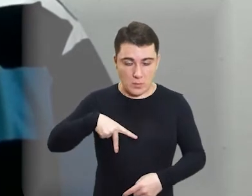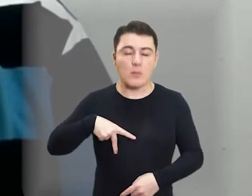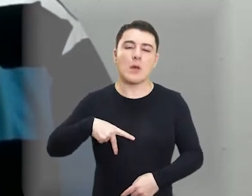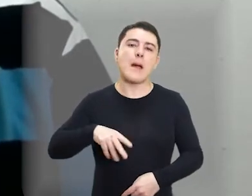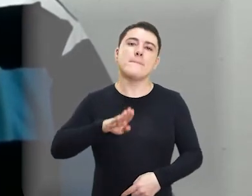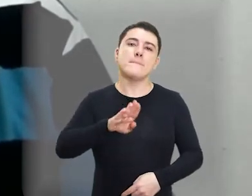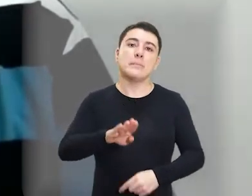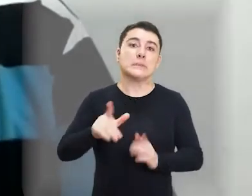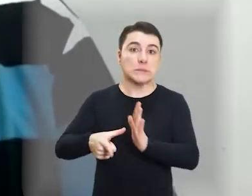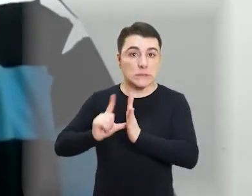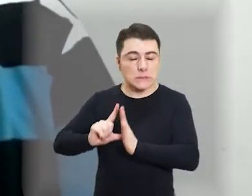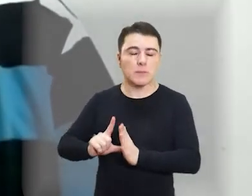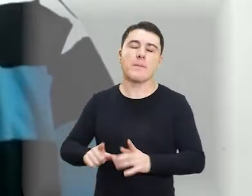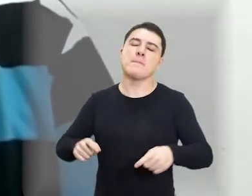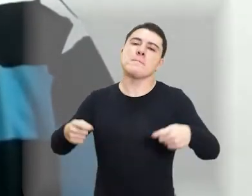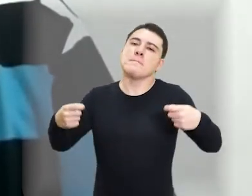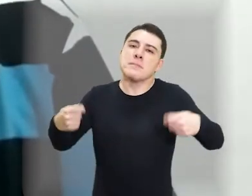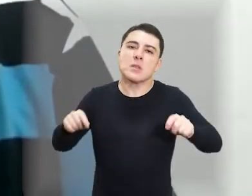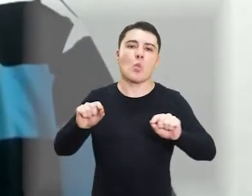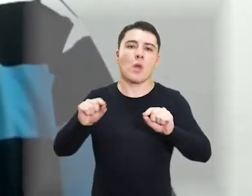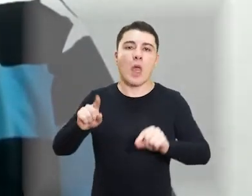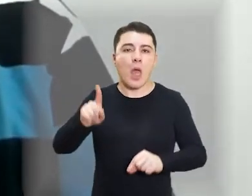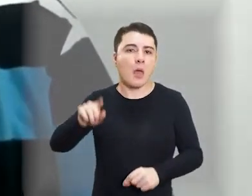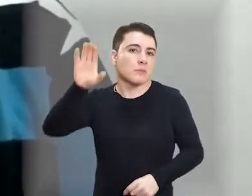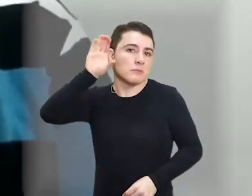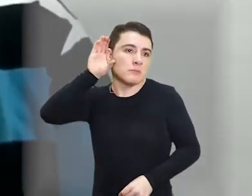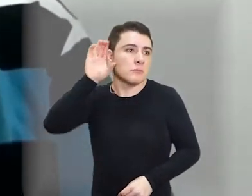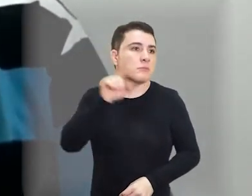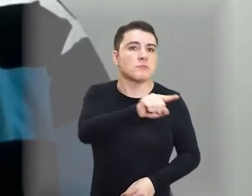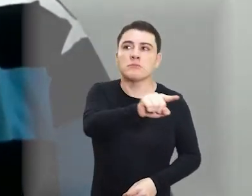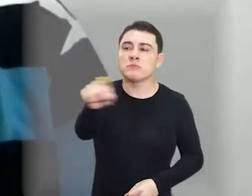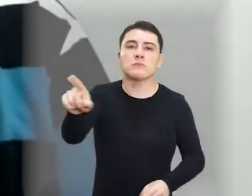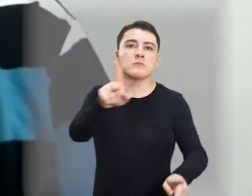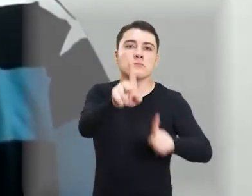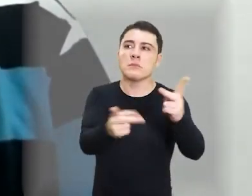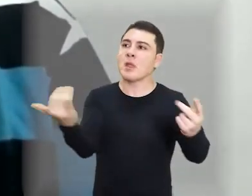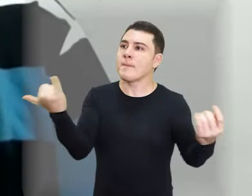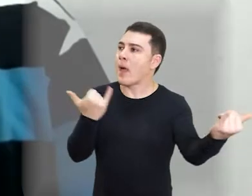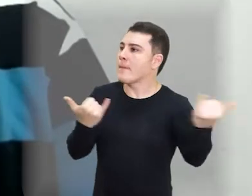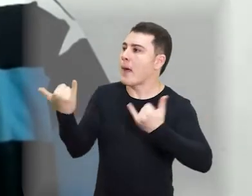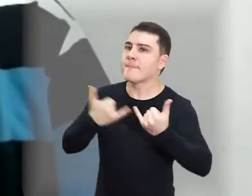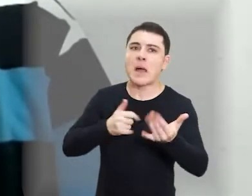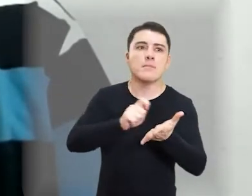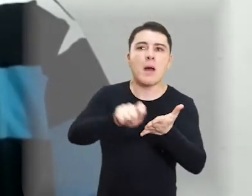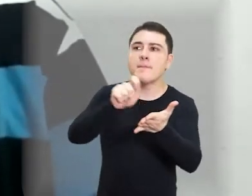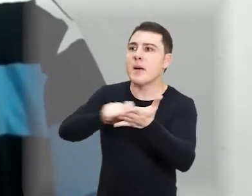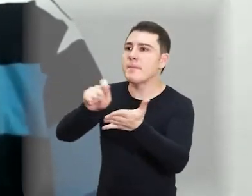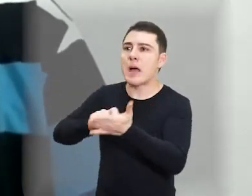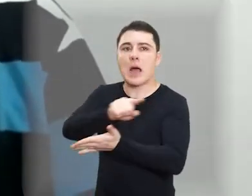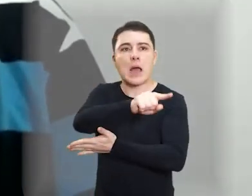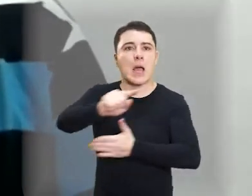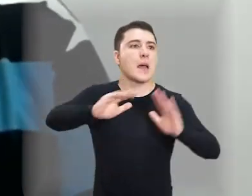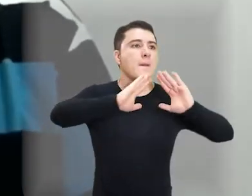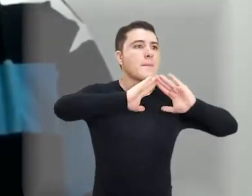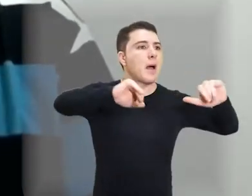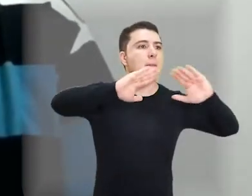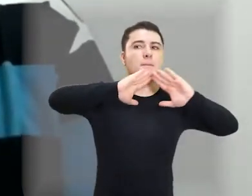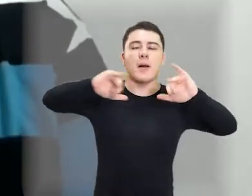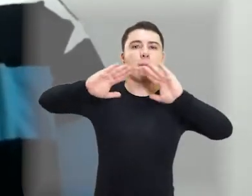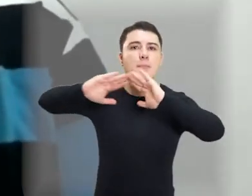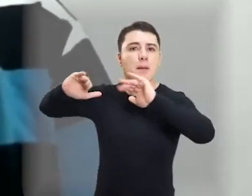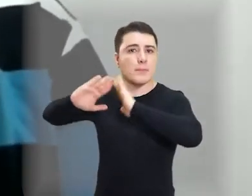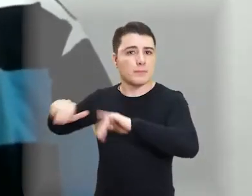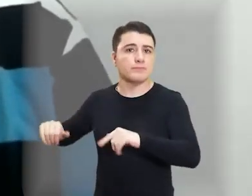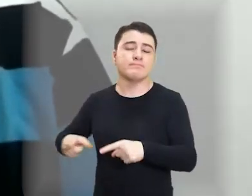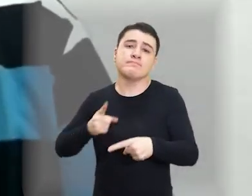políticas públicas sem antes ouvir a população araraquarense, ouvir aqueles que demandam dessa